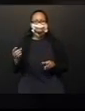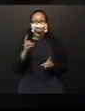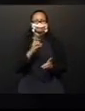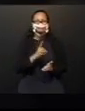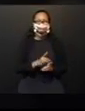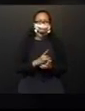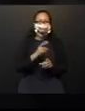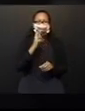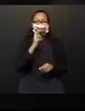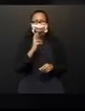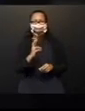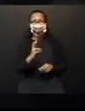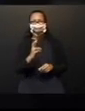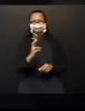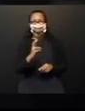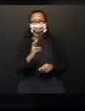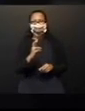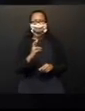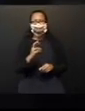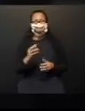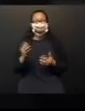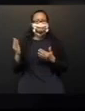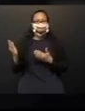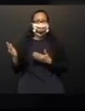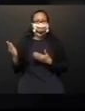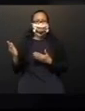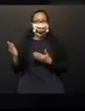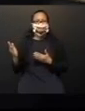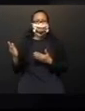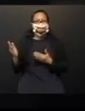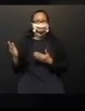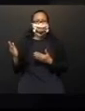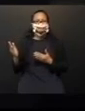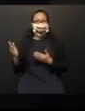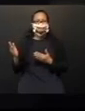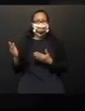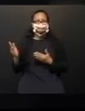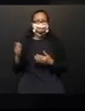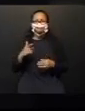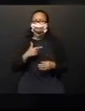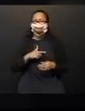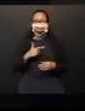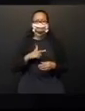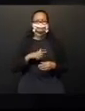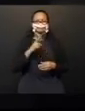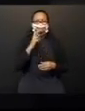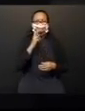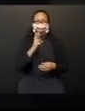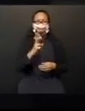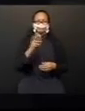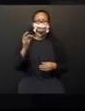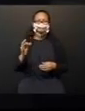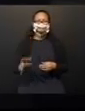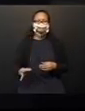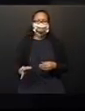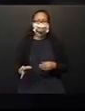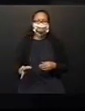resultado. Só que aqui, ó, ele não dá uma resposta exata. Lembra